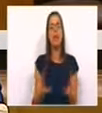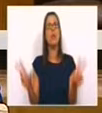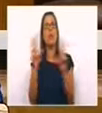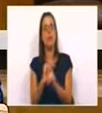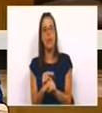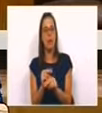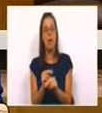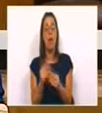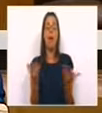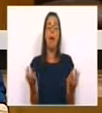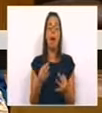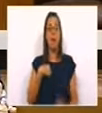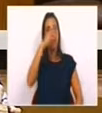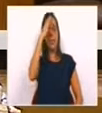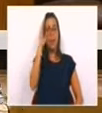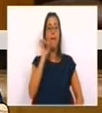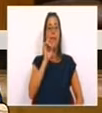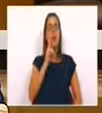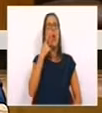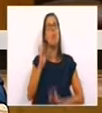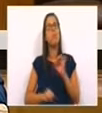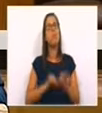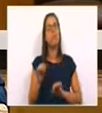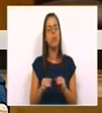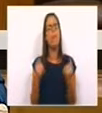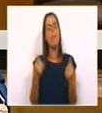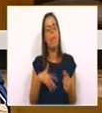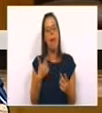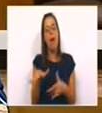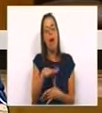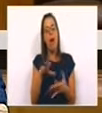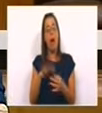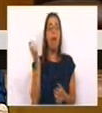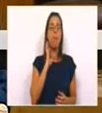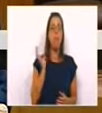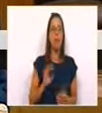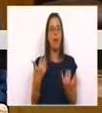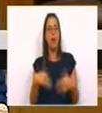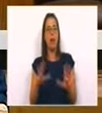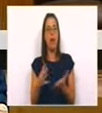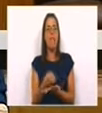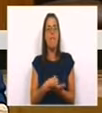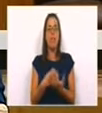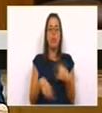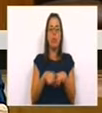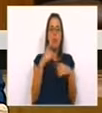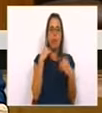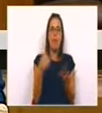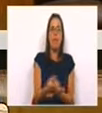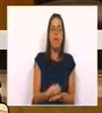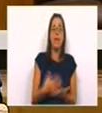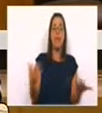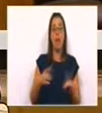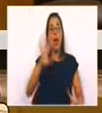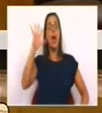inovação, embora saibamos que a valorização do conhecimento tem sido uma área descurada e que existe um vazio de políticas públicas.